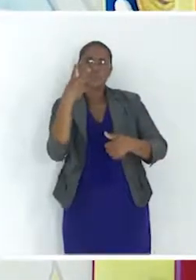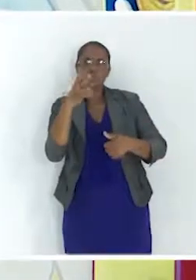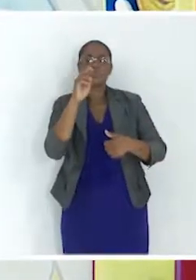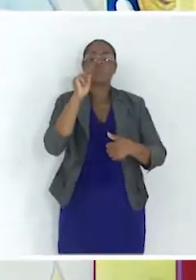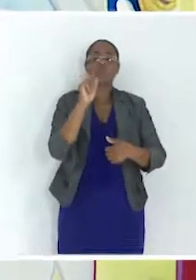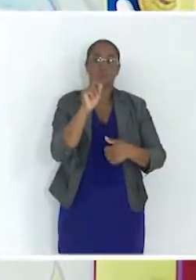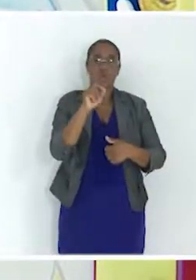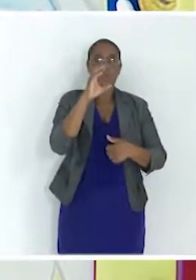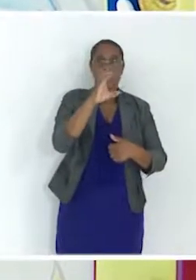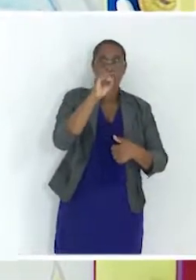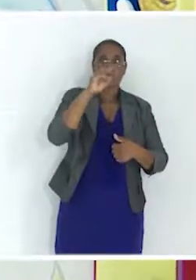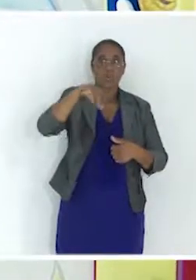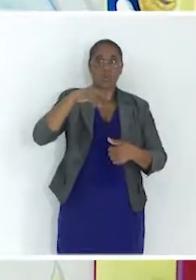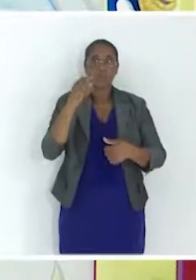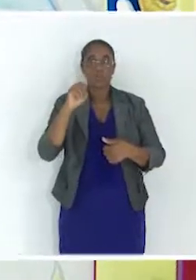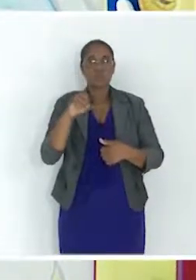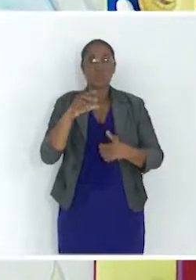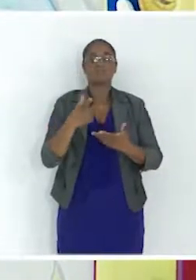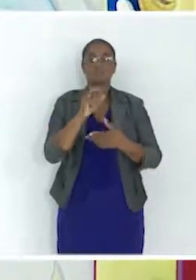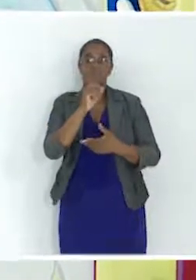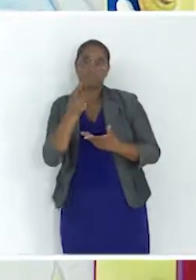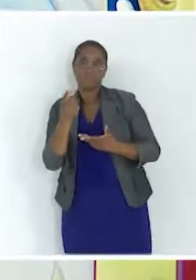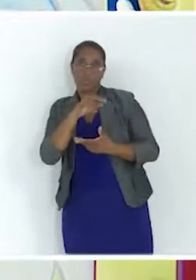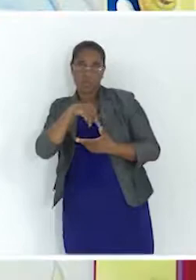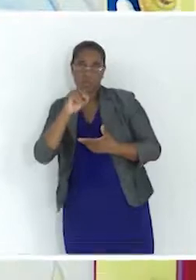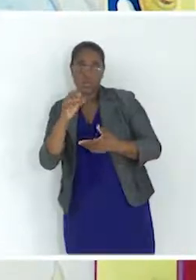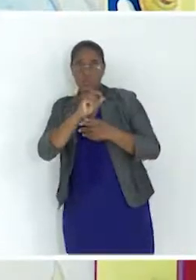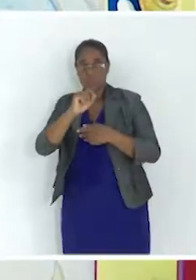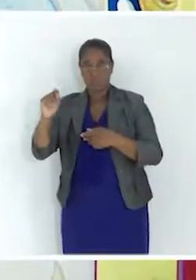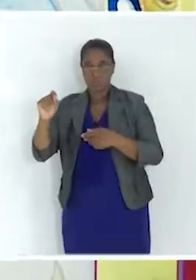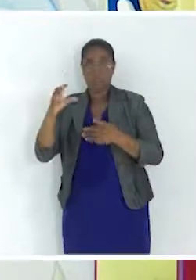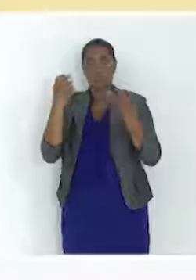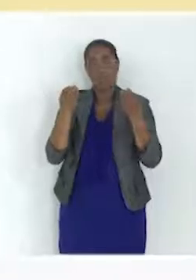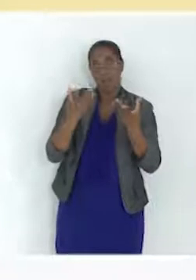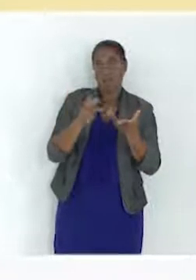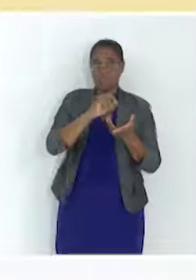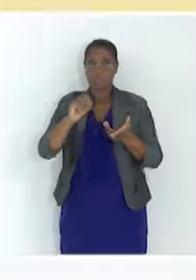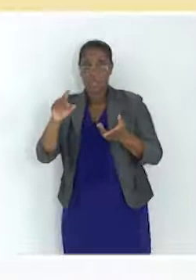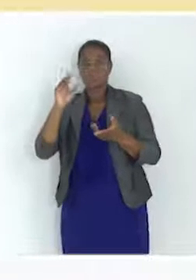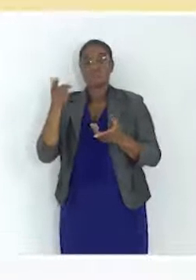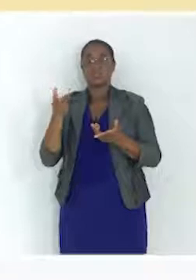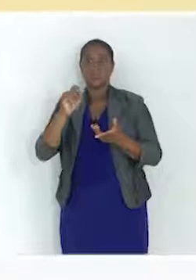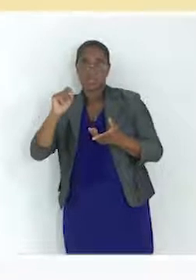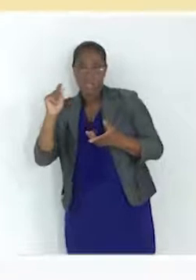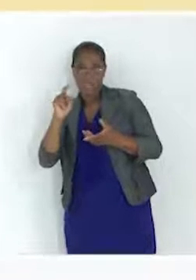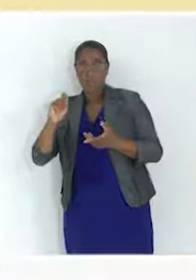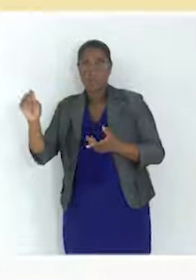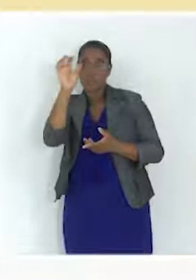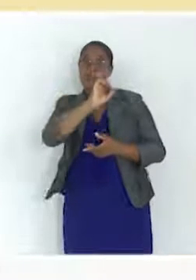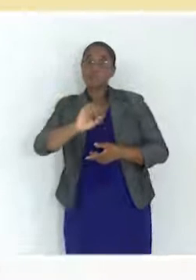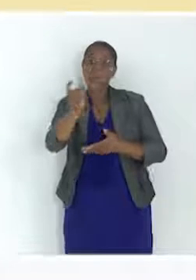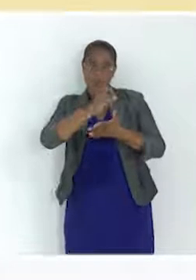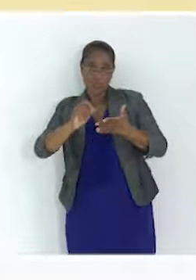plural. Espaço e espaço. Vocês vão completar. Há um nome comum